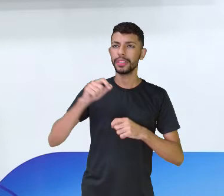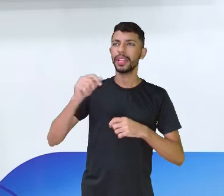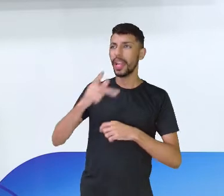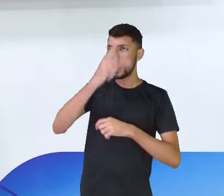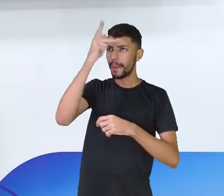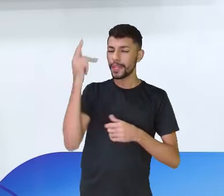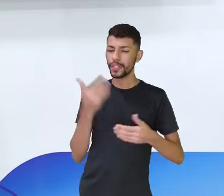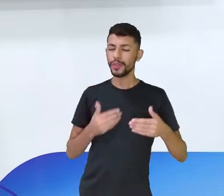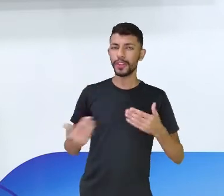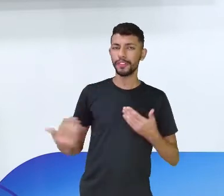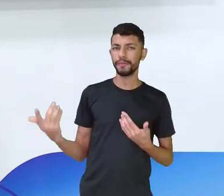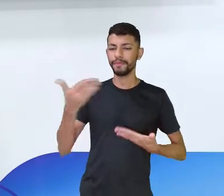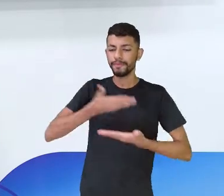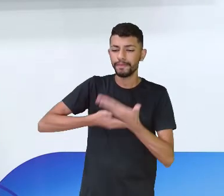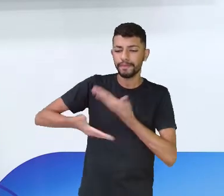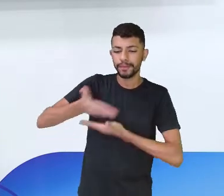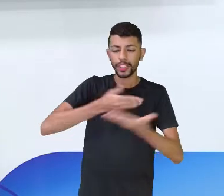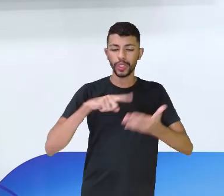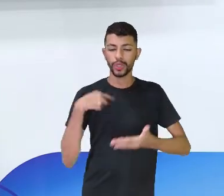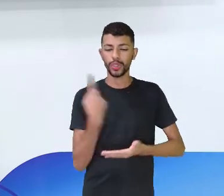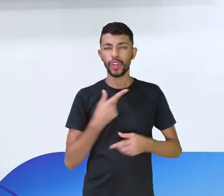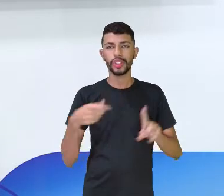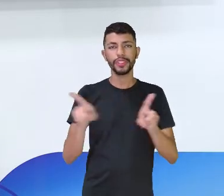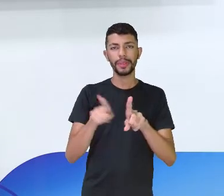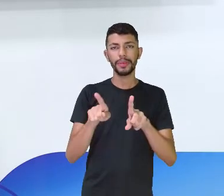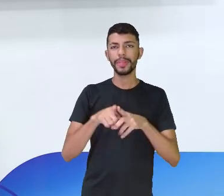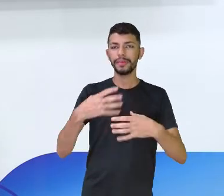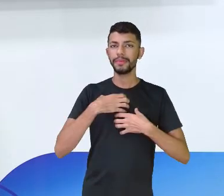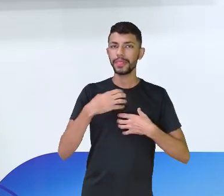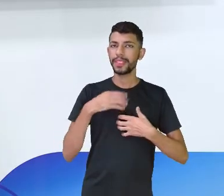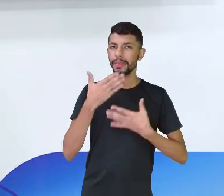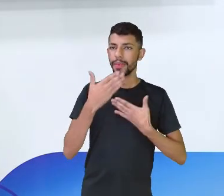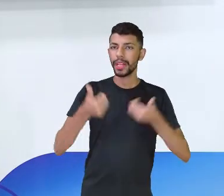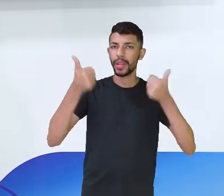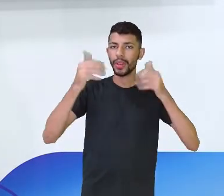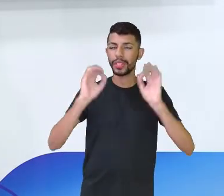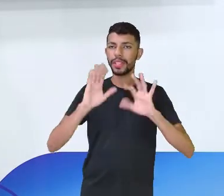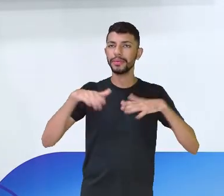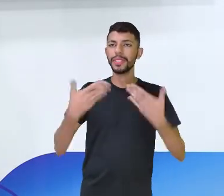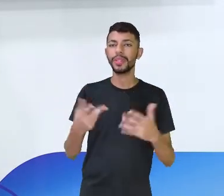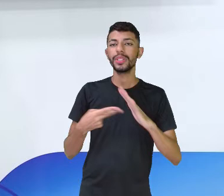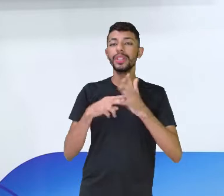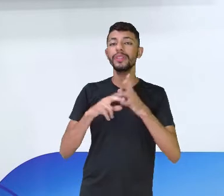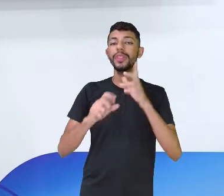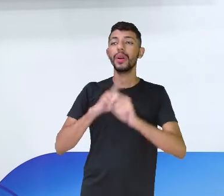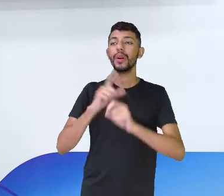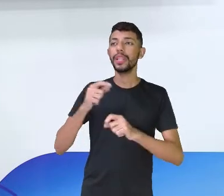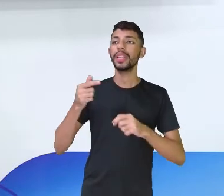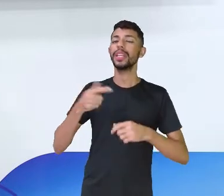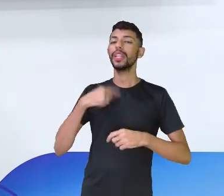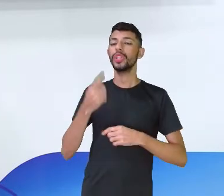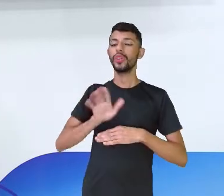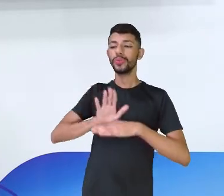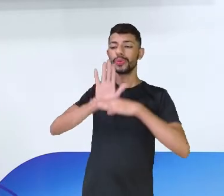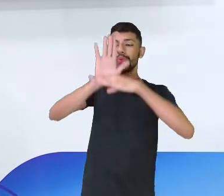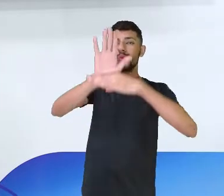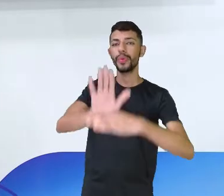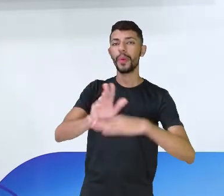que interagem com a gente se sintam melhor. Então, isso significa dizer que a gente está dando a nossa contribuição para os ambientes onde a